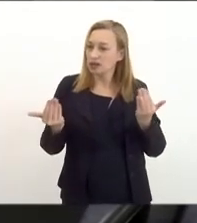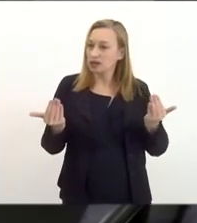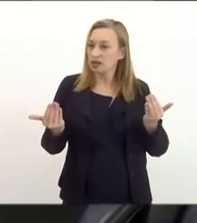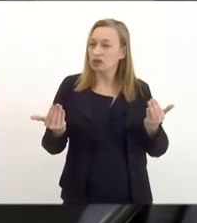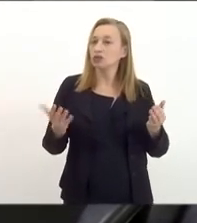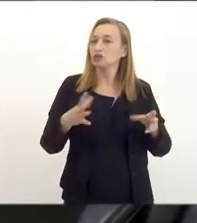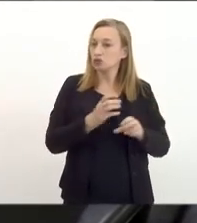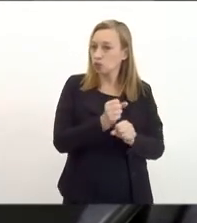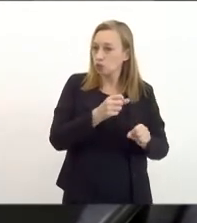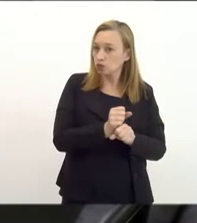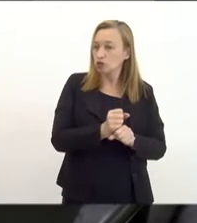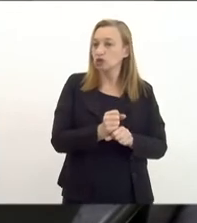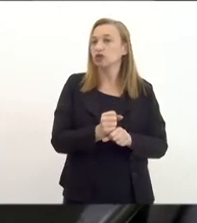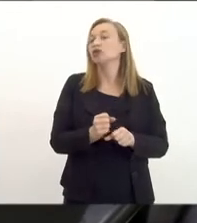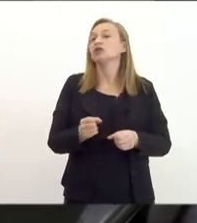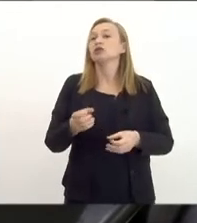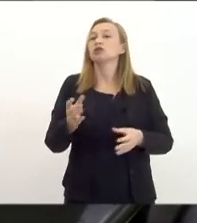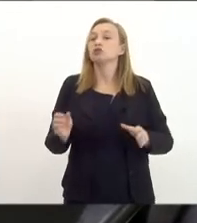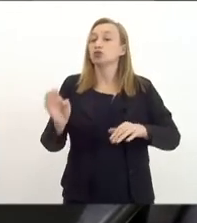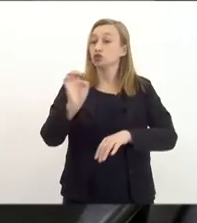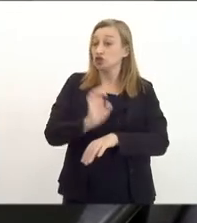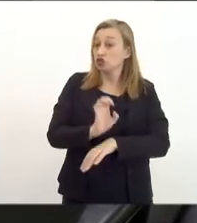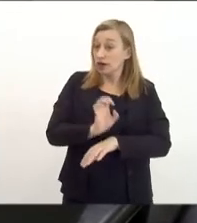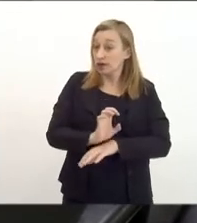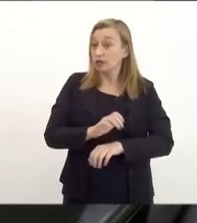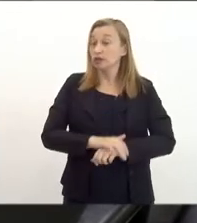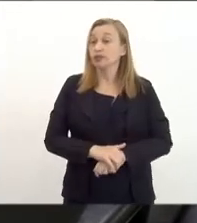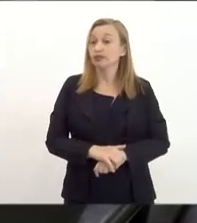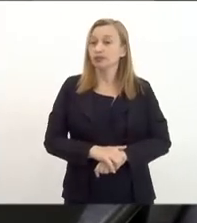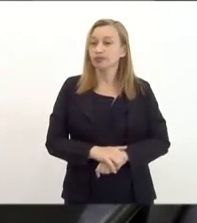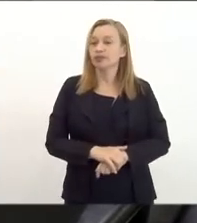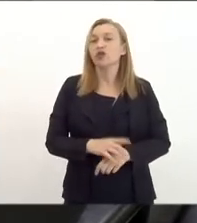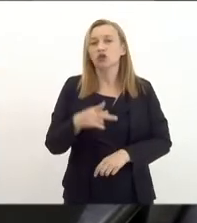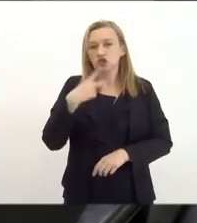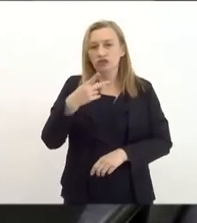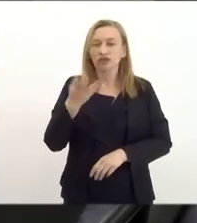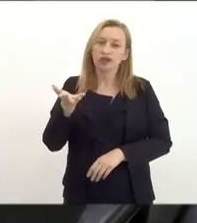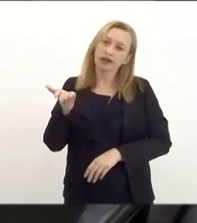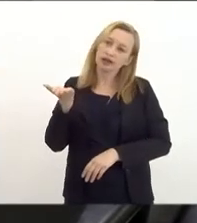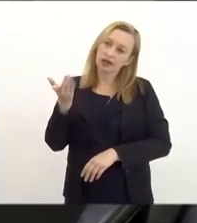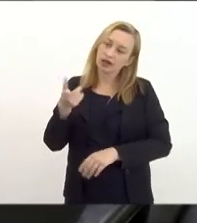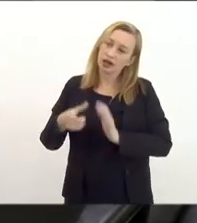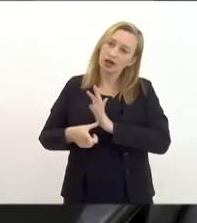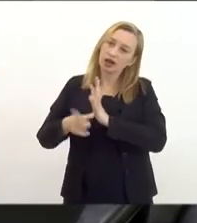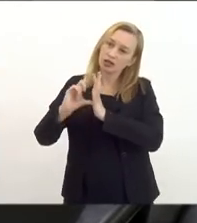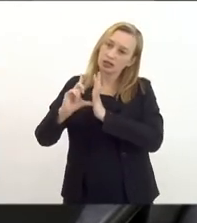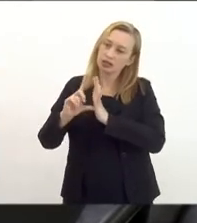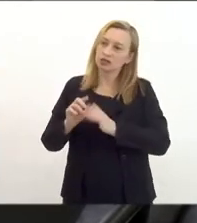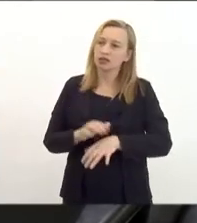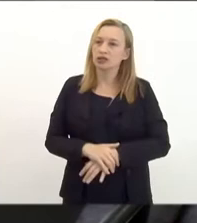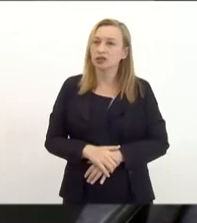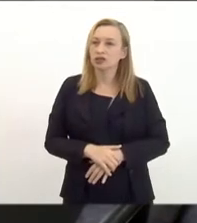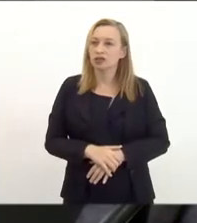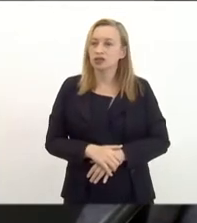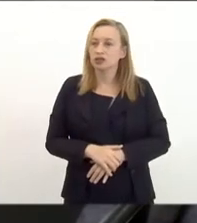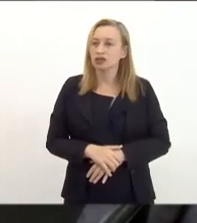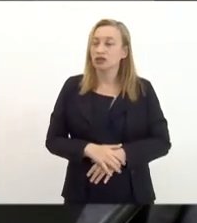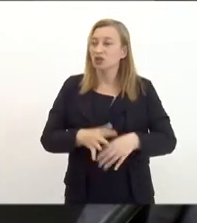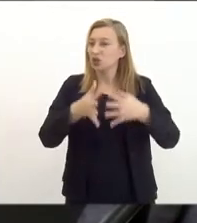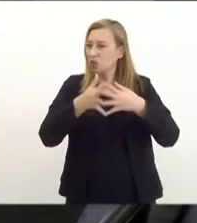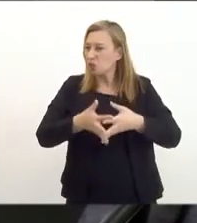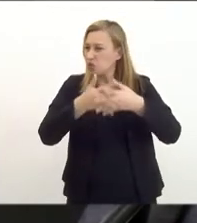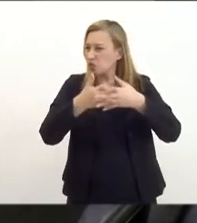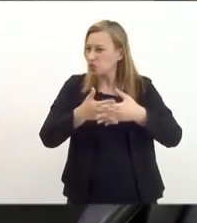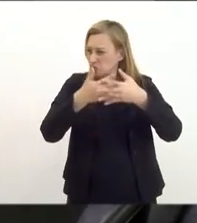contabilidade com contadoria pública do Estado é aquilo que eu falei anteriormente é desfazer aquela complexidade